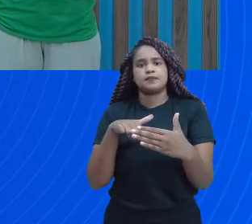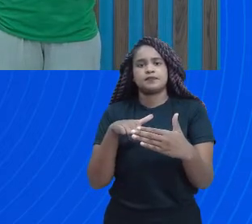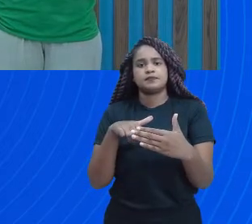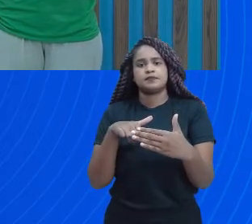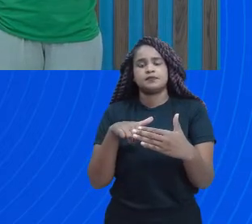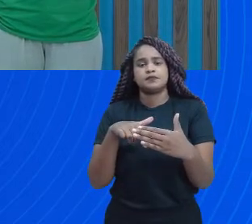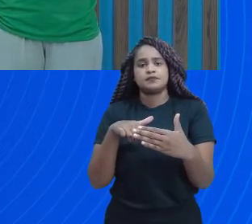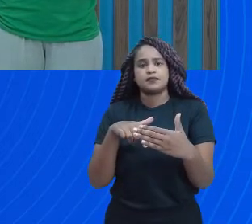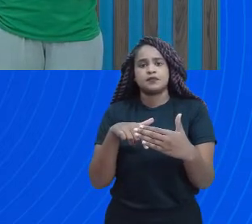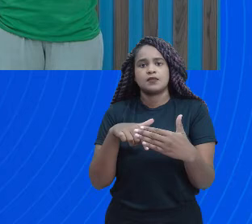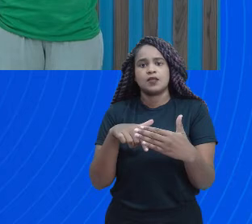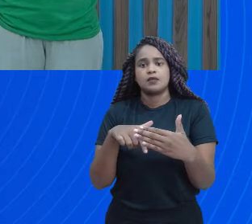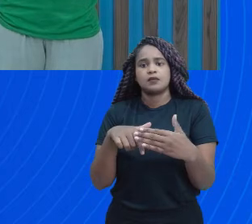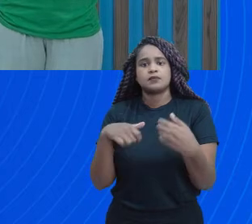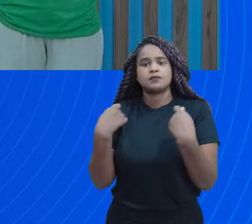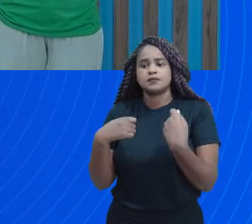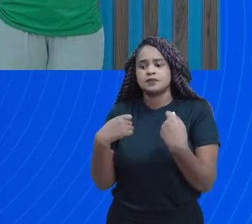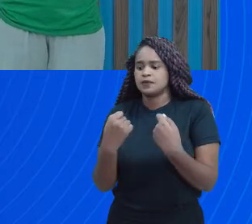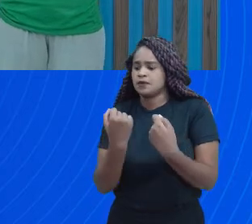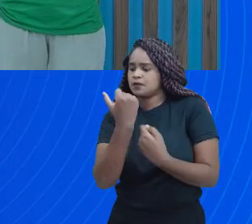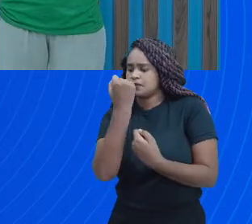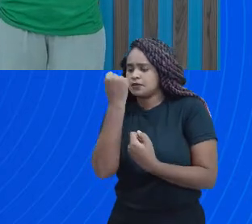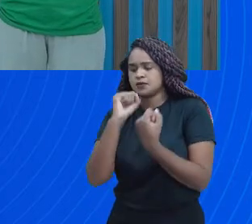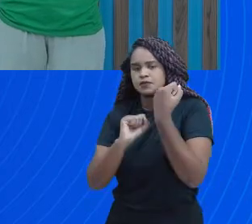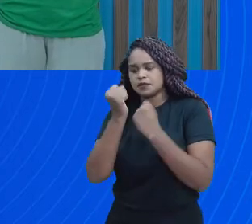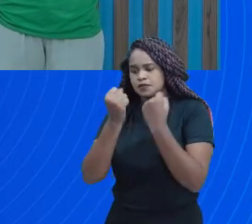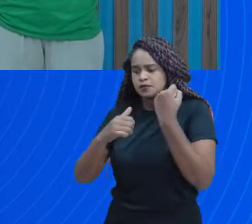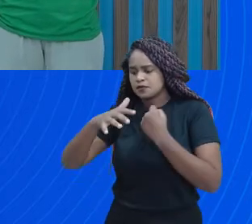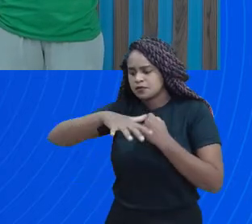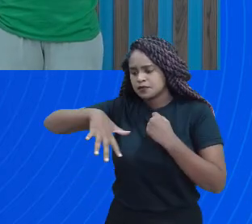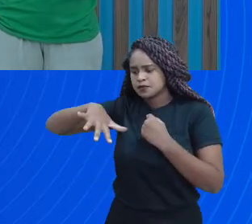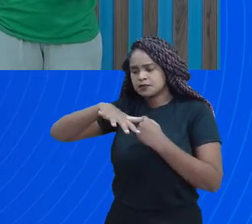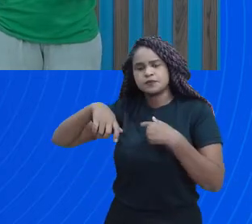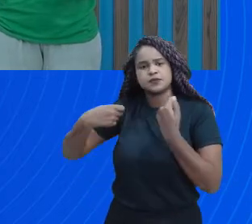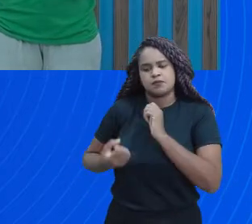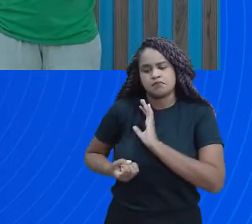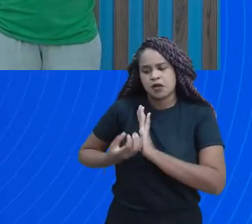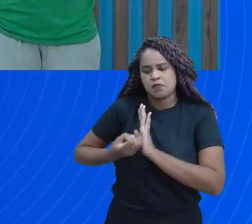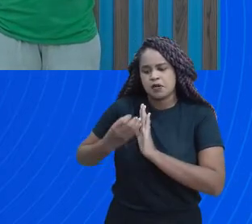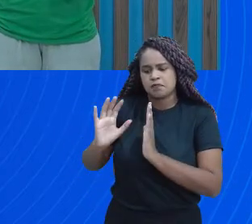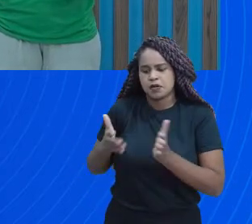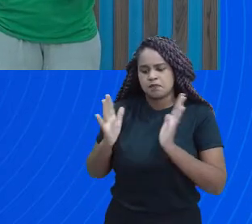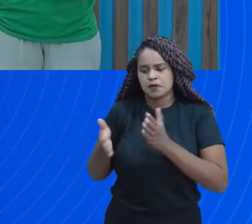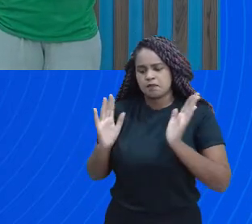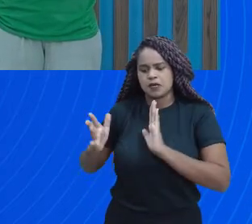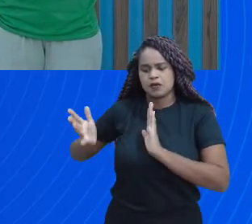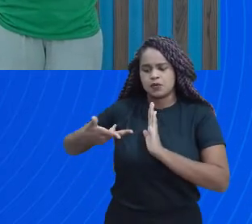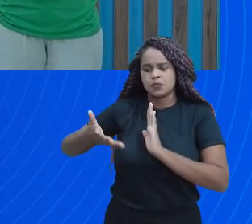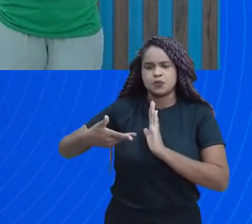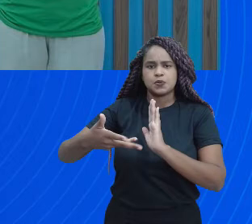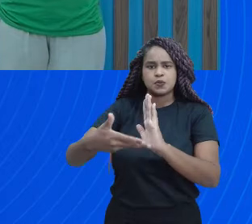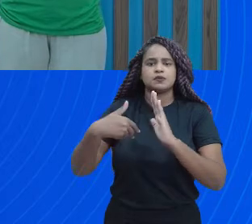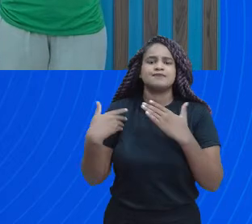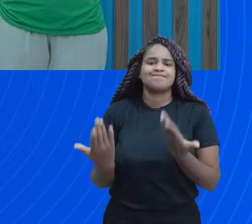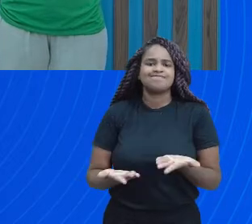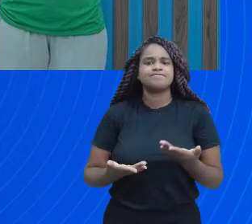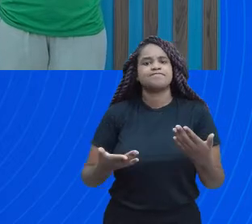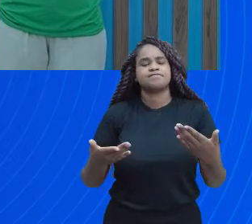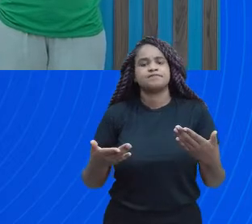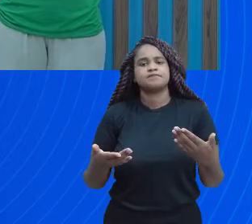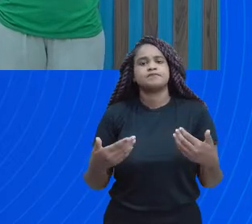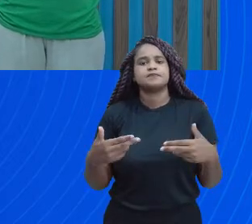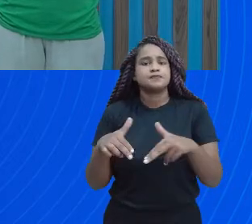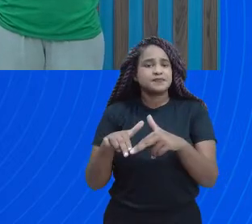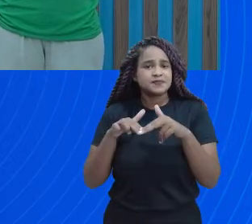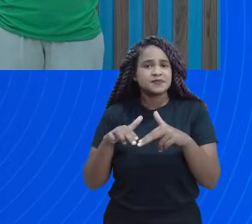no meio de indústria e tudo mais, aumentar essa questão de produção, consequentemente trouxeram também mais impactos,